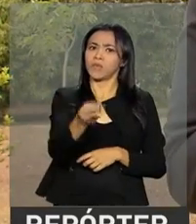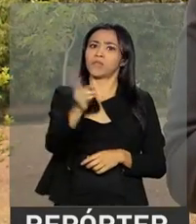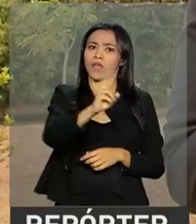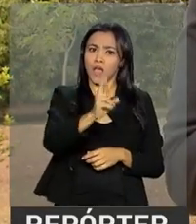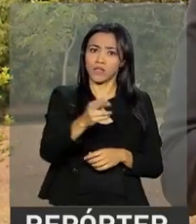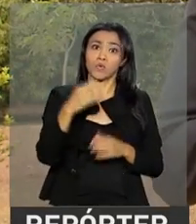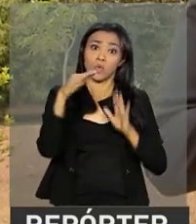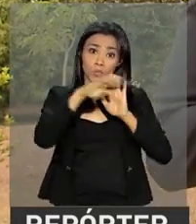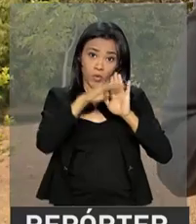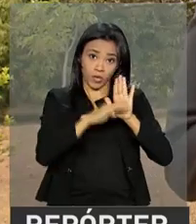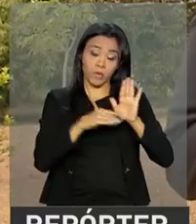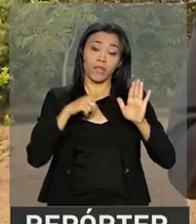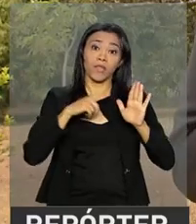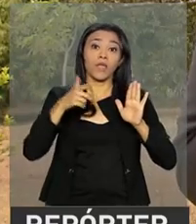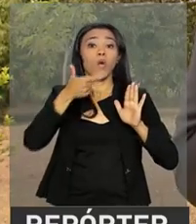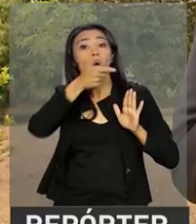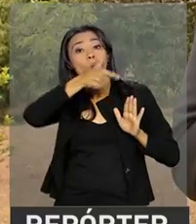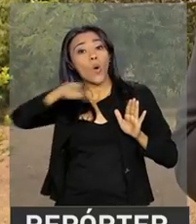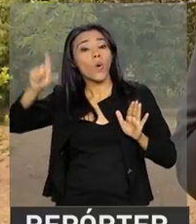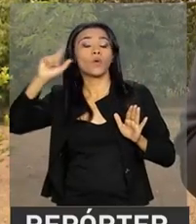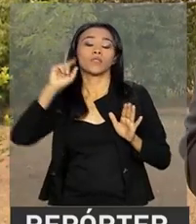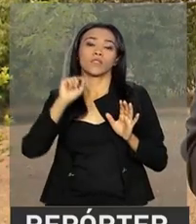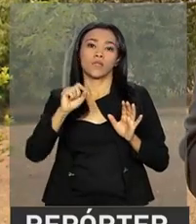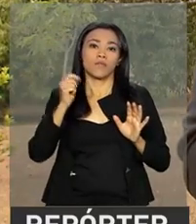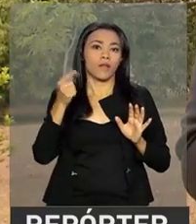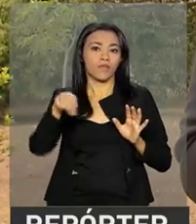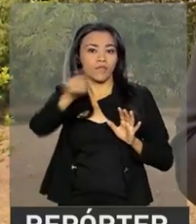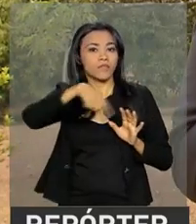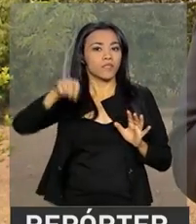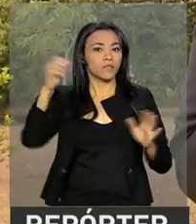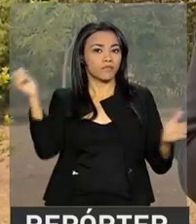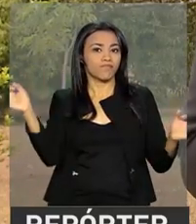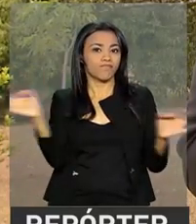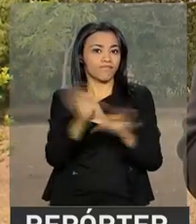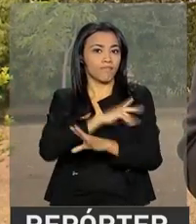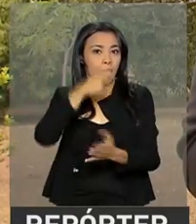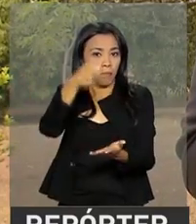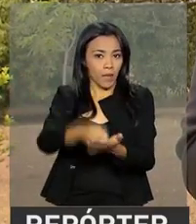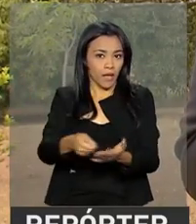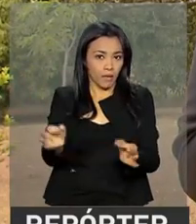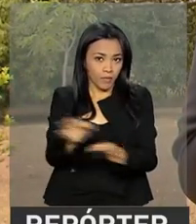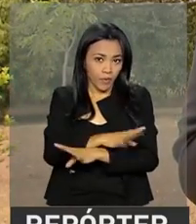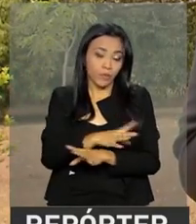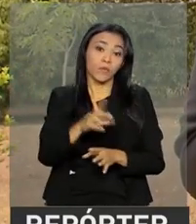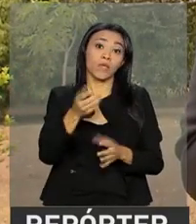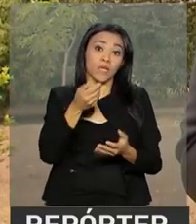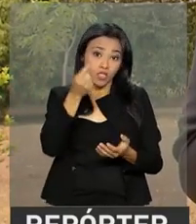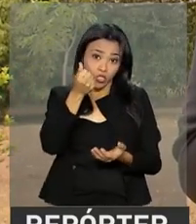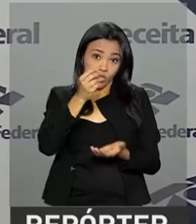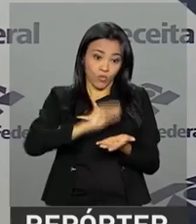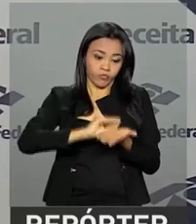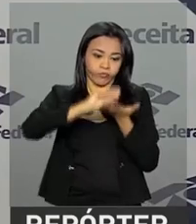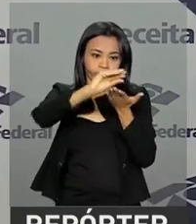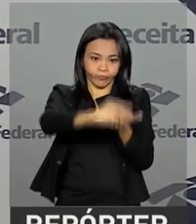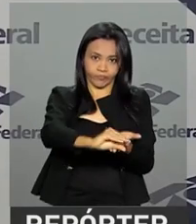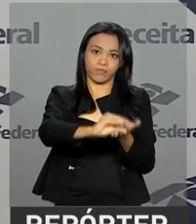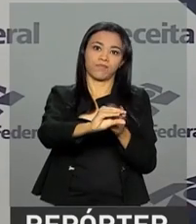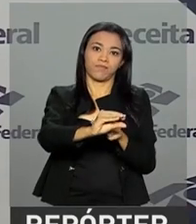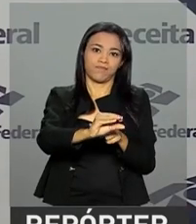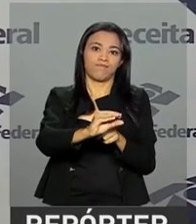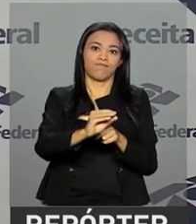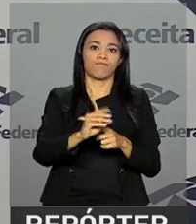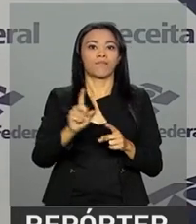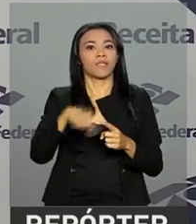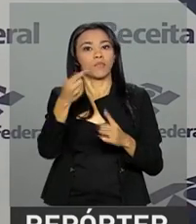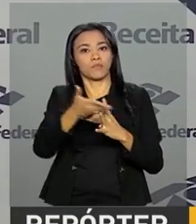programa ainda oferece uma outra opção para liquidação dos débitos com pagamento de entrada em dinheiro vivo principal grande